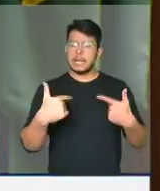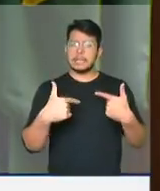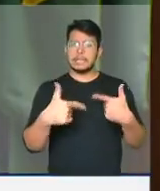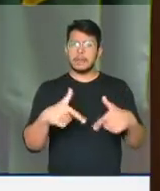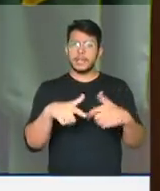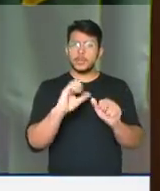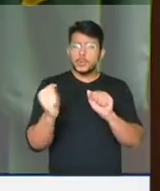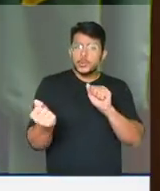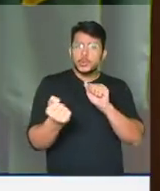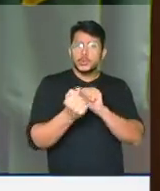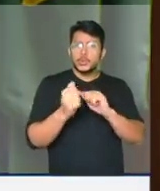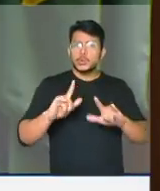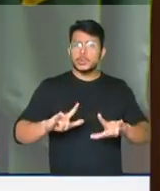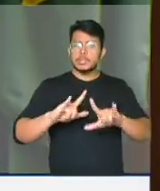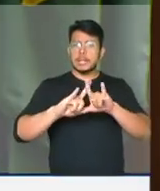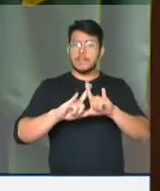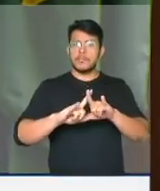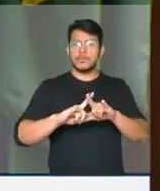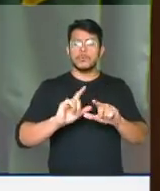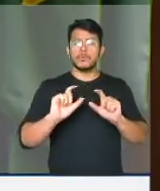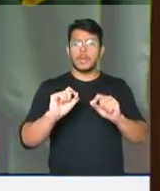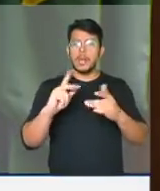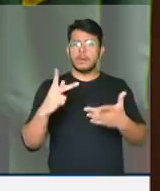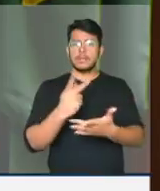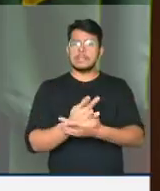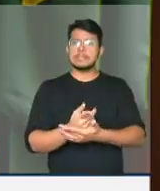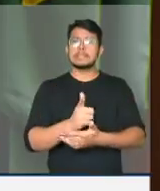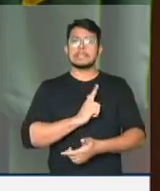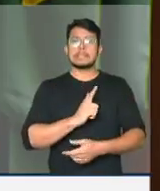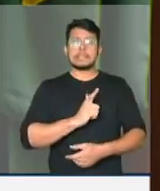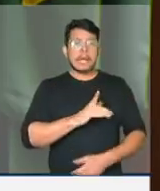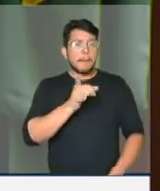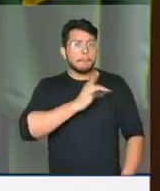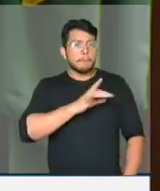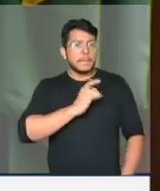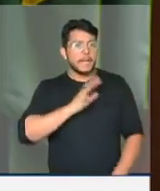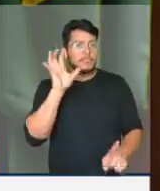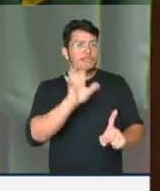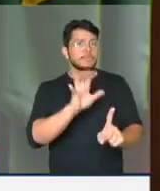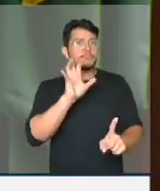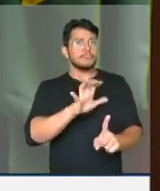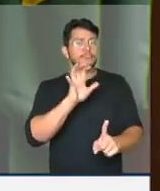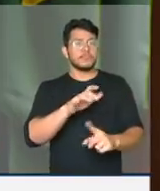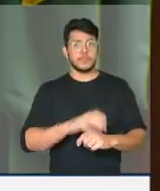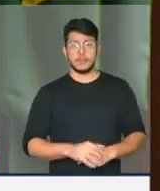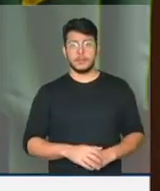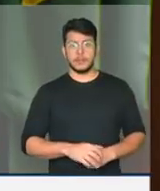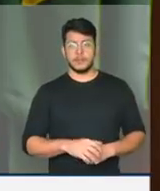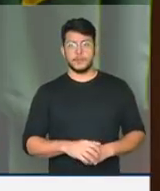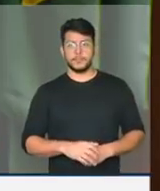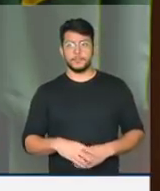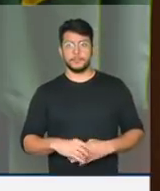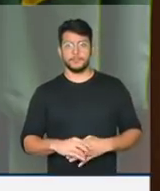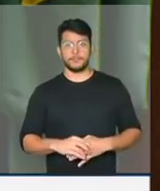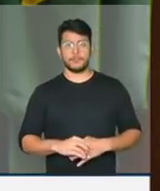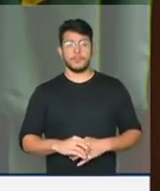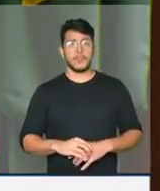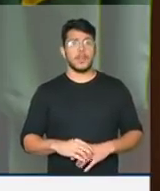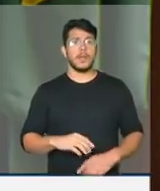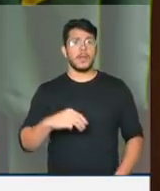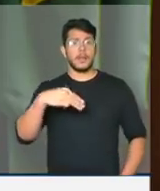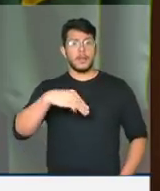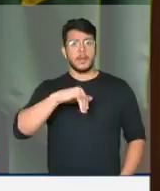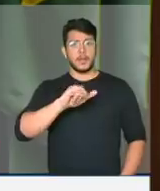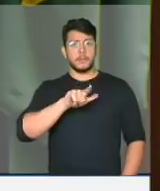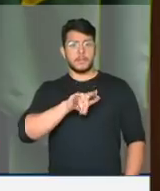milícia opera o terror sobre a vida dos mais pobres. Milícia é máfia, tem projeto de poder, domina a vida das pessoas,